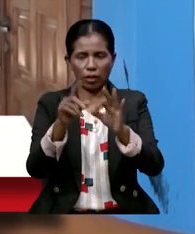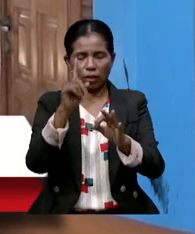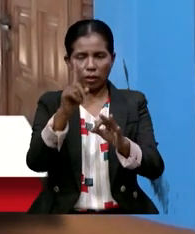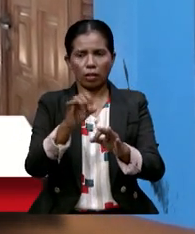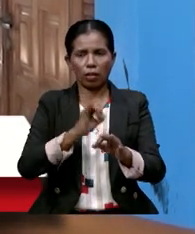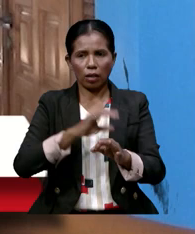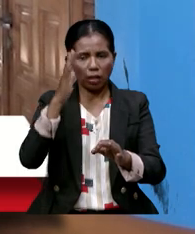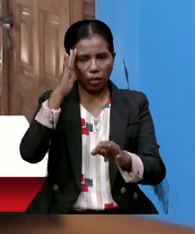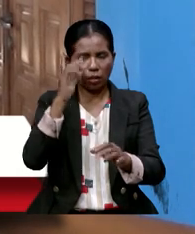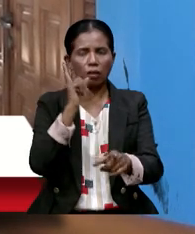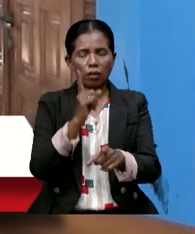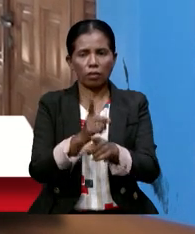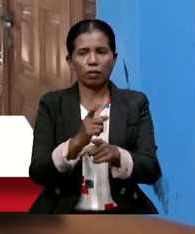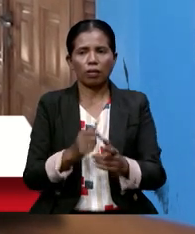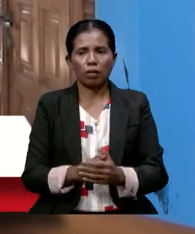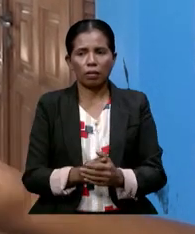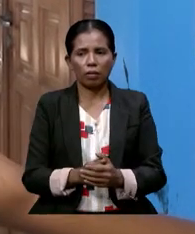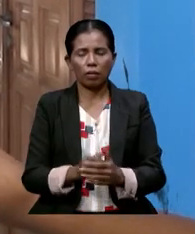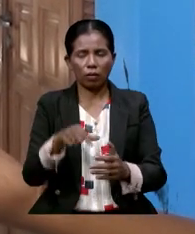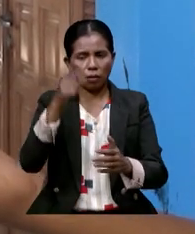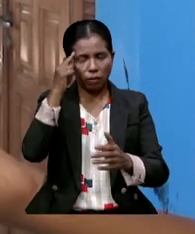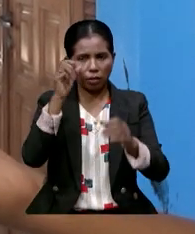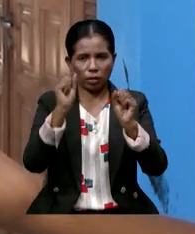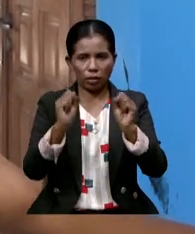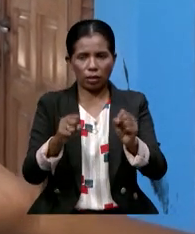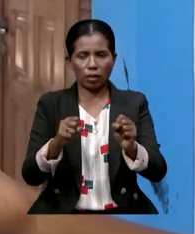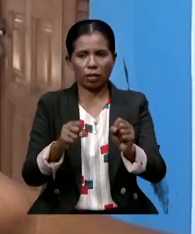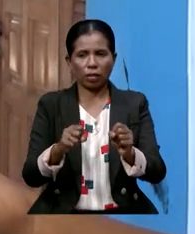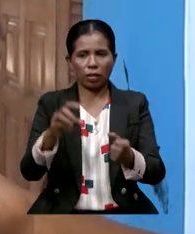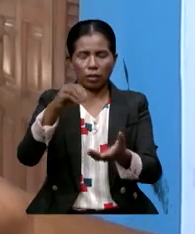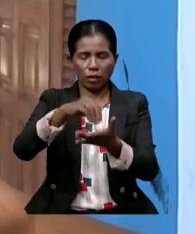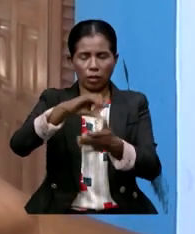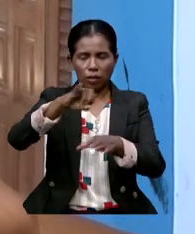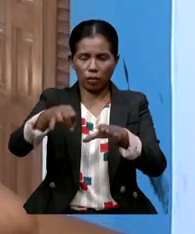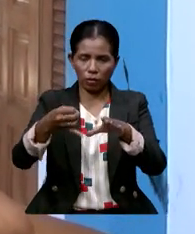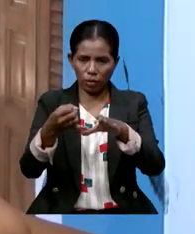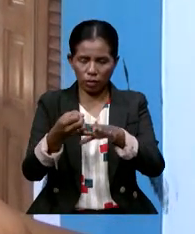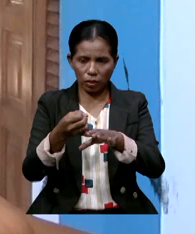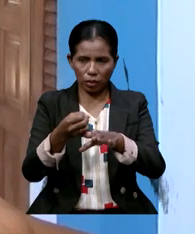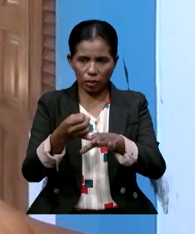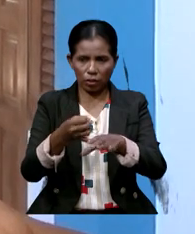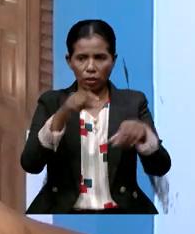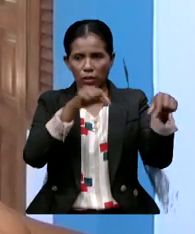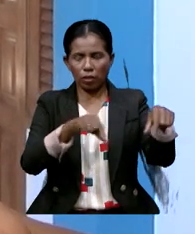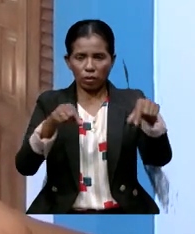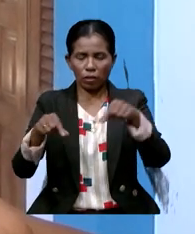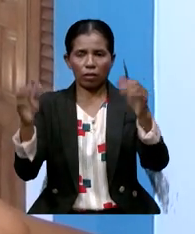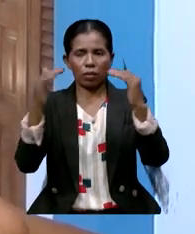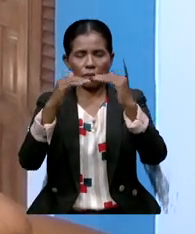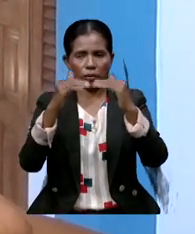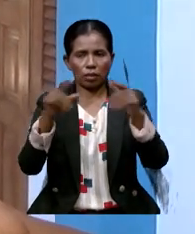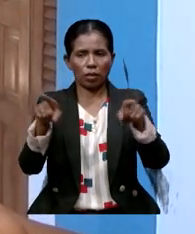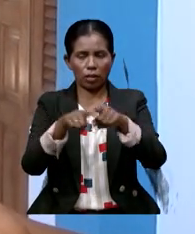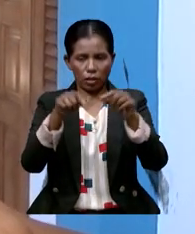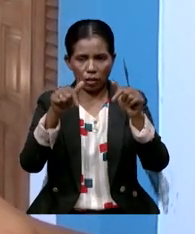ini merese duni ini governo Estar merece dinheiro a tu coloca inclusão social, inclusão de deficiência e seminário de cidadania.